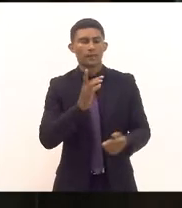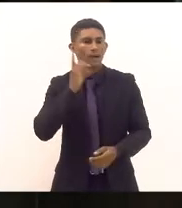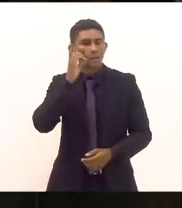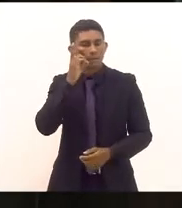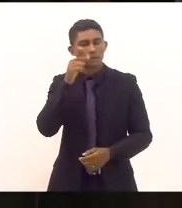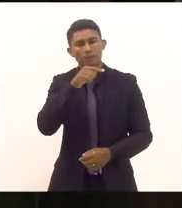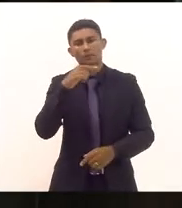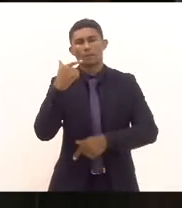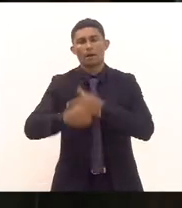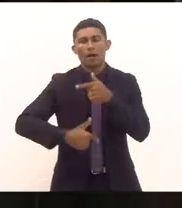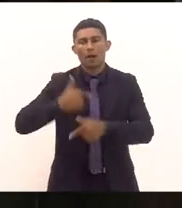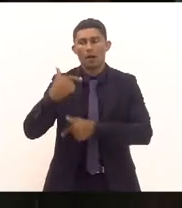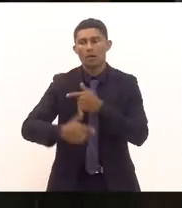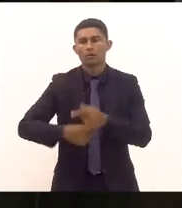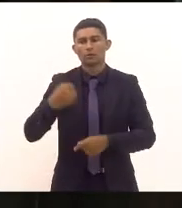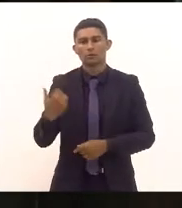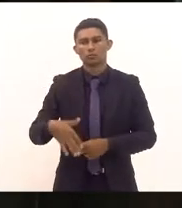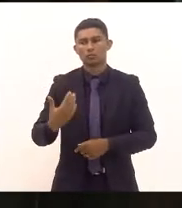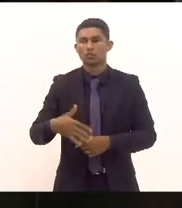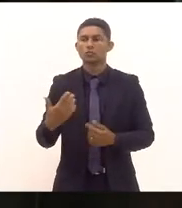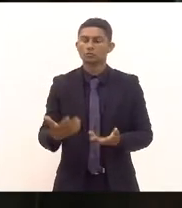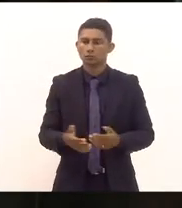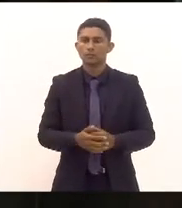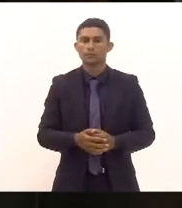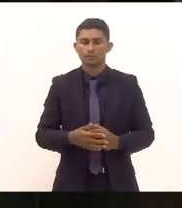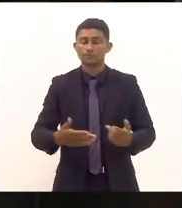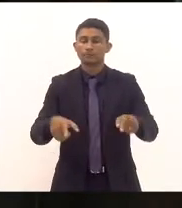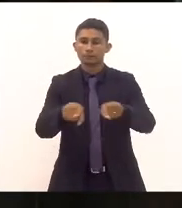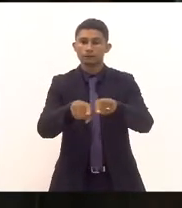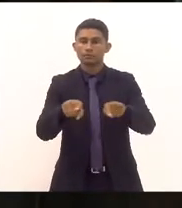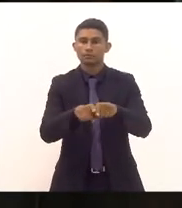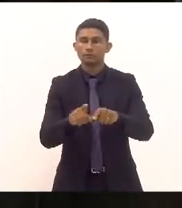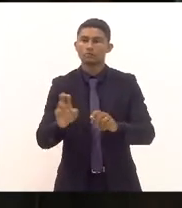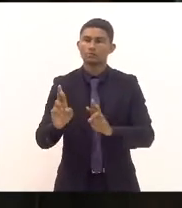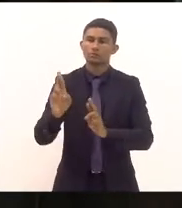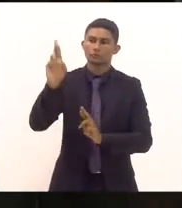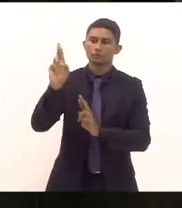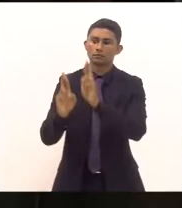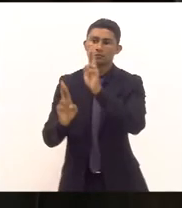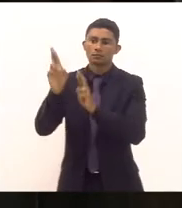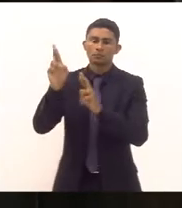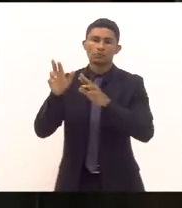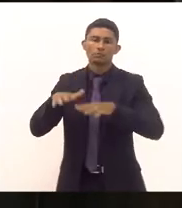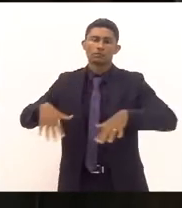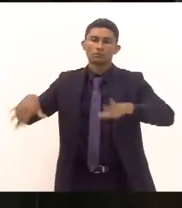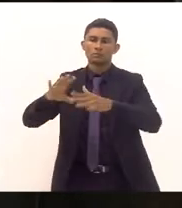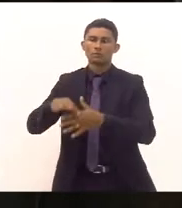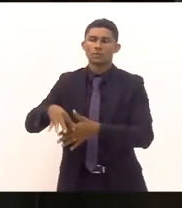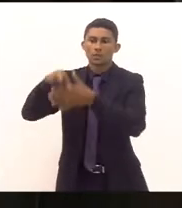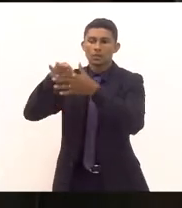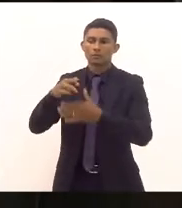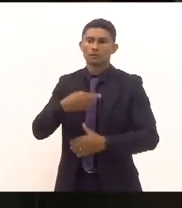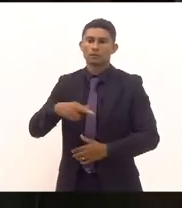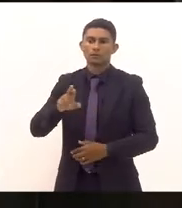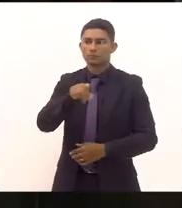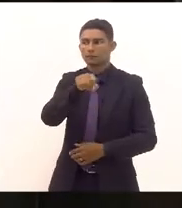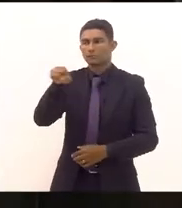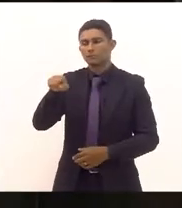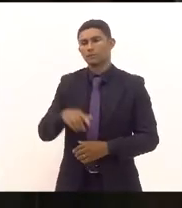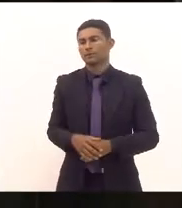coletivo que vem sendo desenvolvido junto com todas as autoridades tradicionais lideranças religiosas